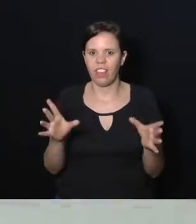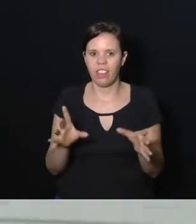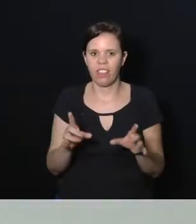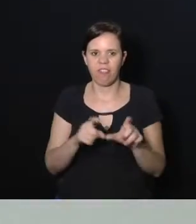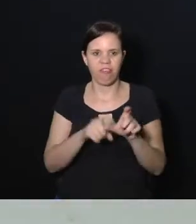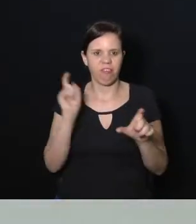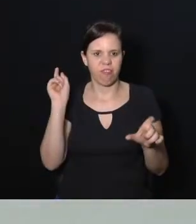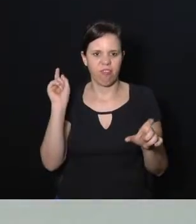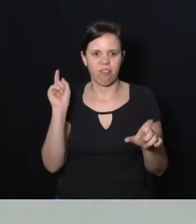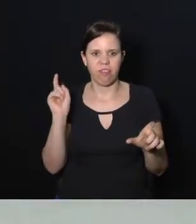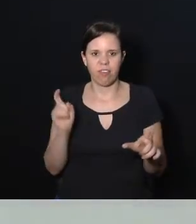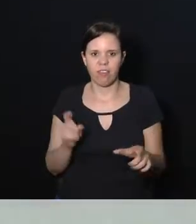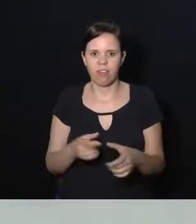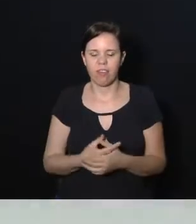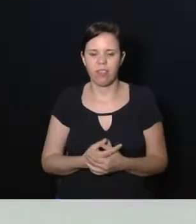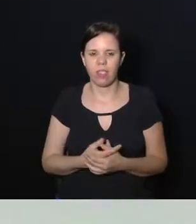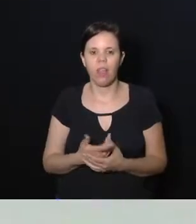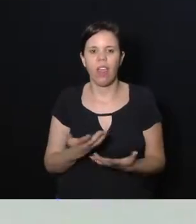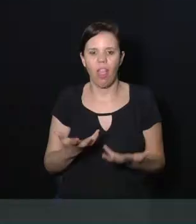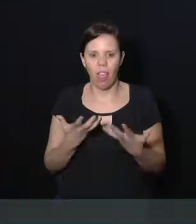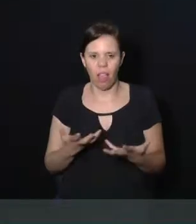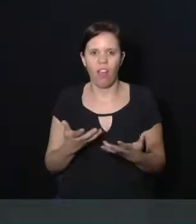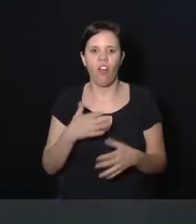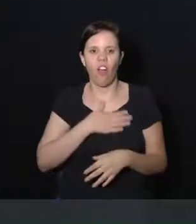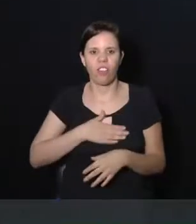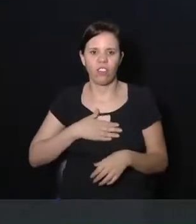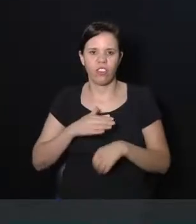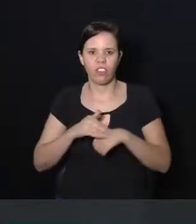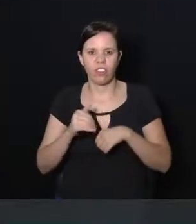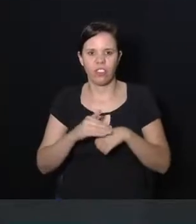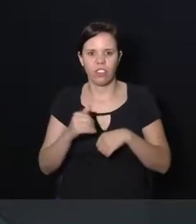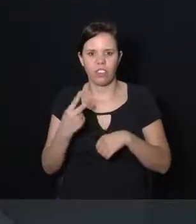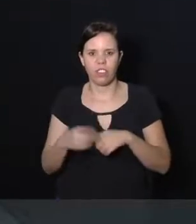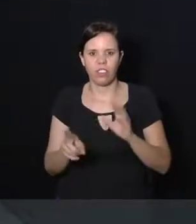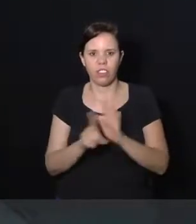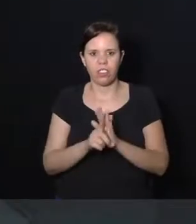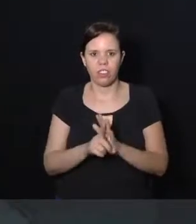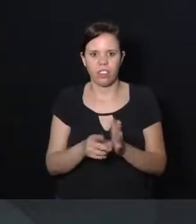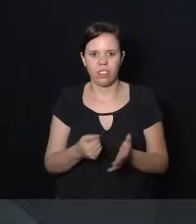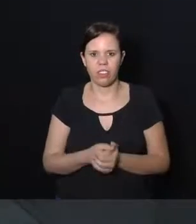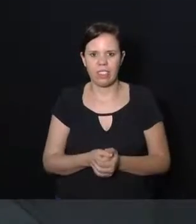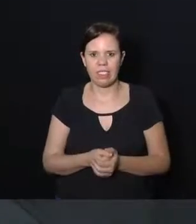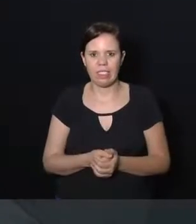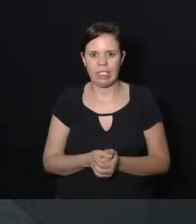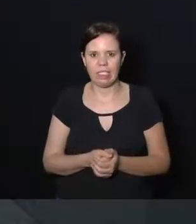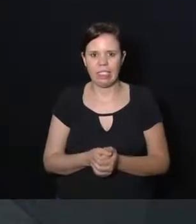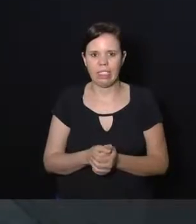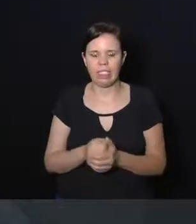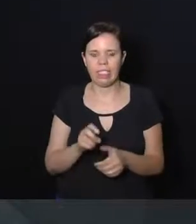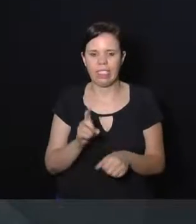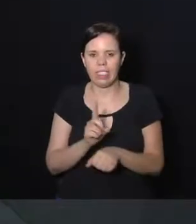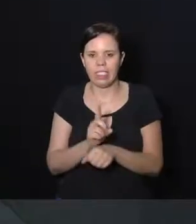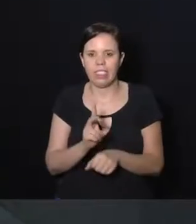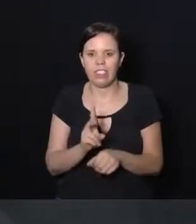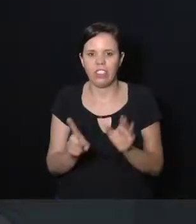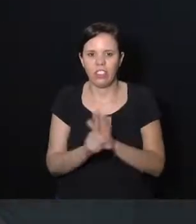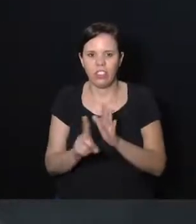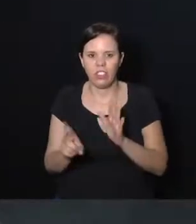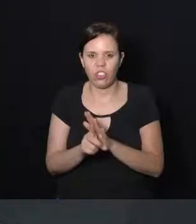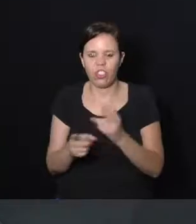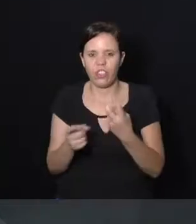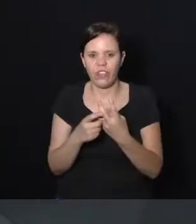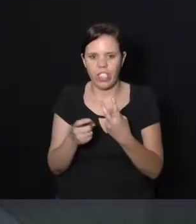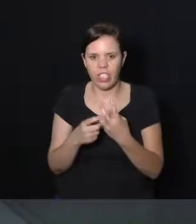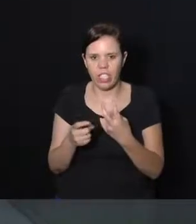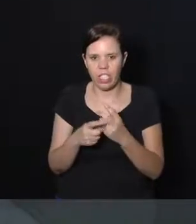independente, mas não resiste aos carinhos da dona. A Danae é a dona da pomba e também veterinária, especialista